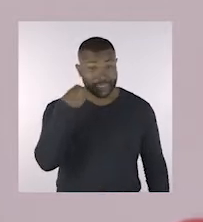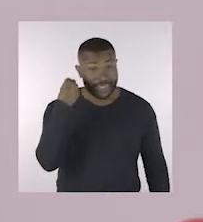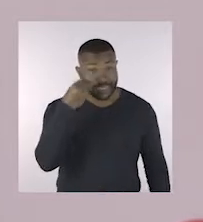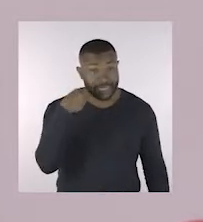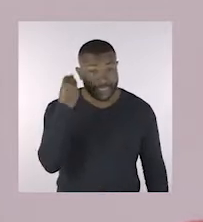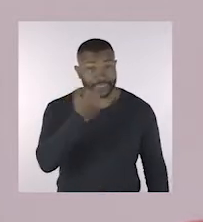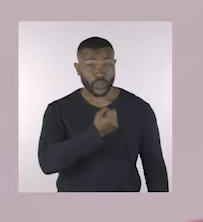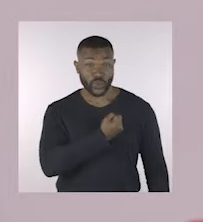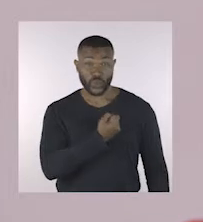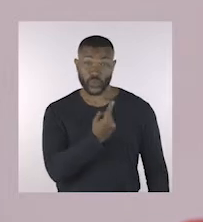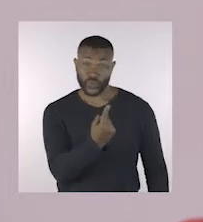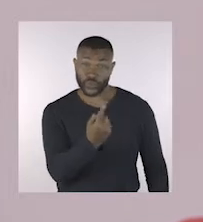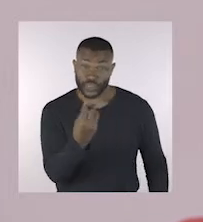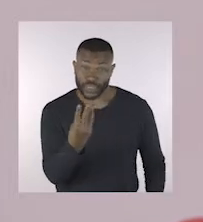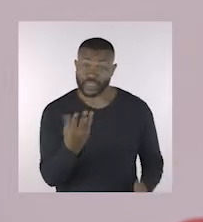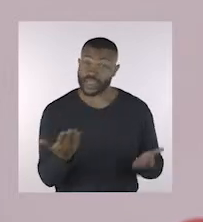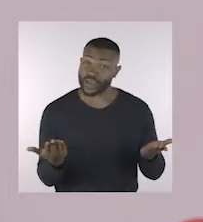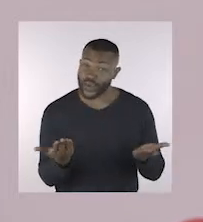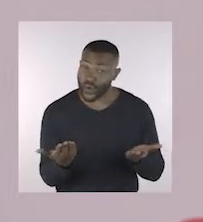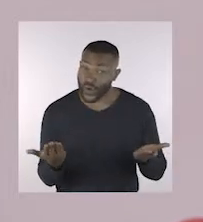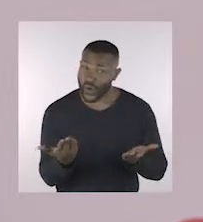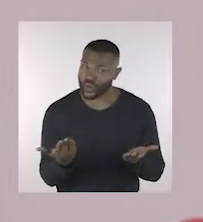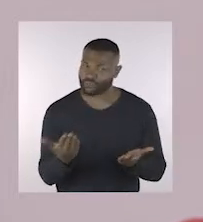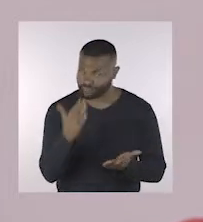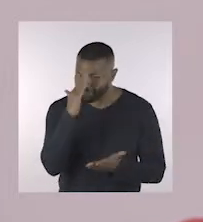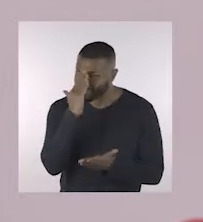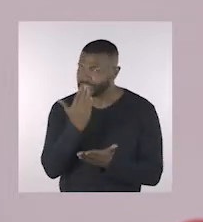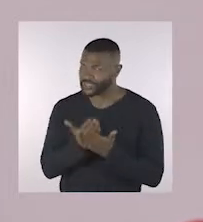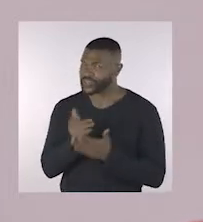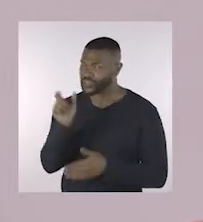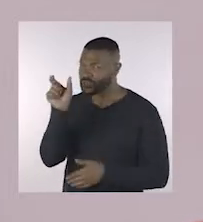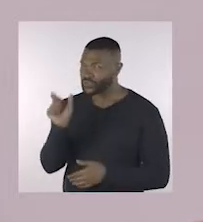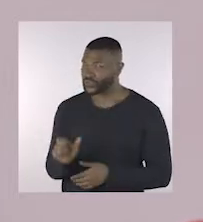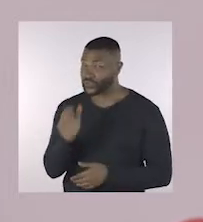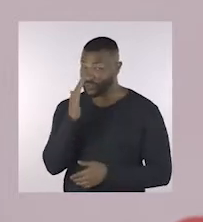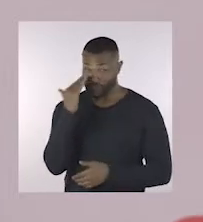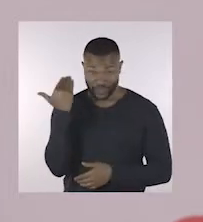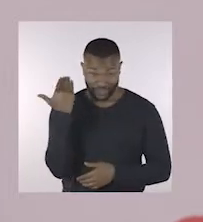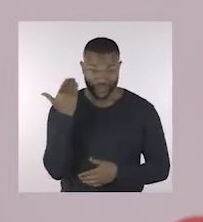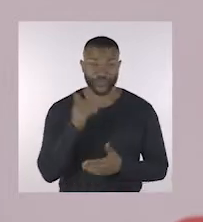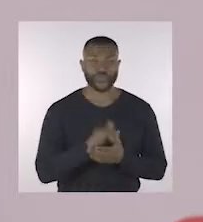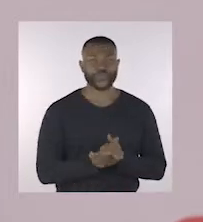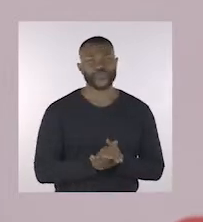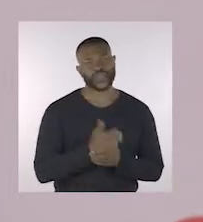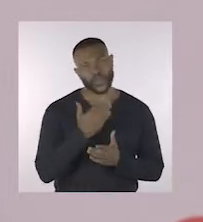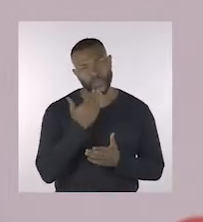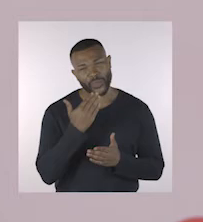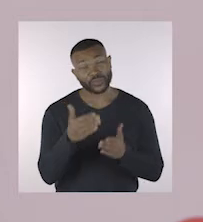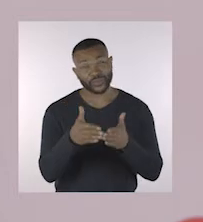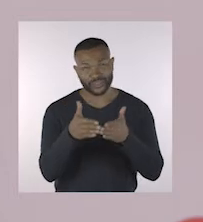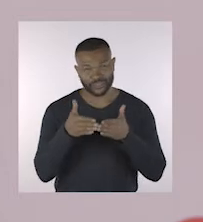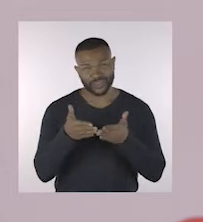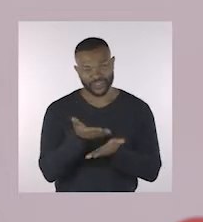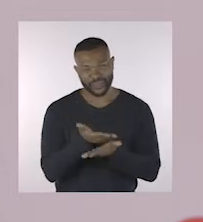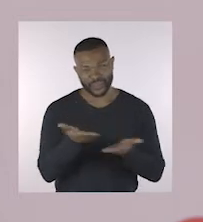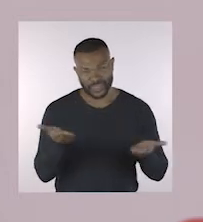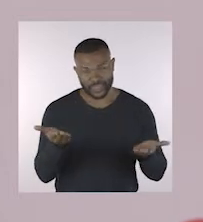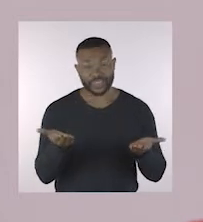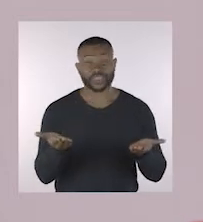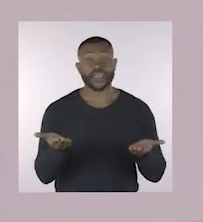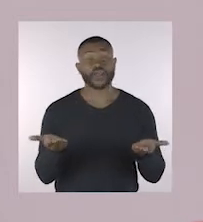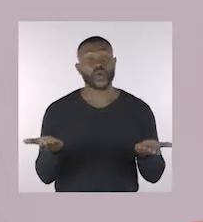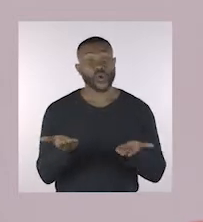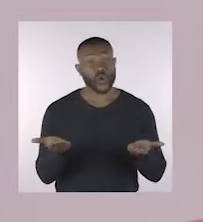para carregar o número 13 nessas eleições Sem dúvida alguma Esse é jilmar tatto agora eu peço licença a vocês